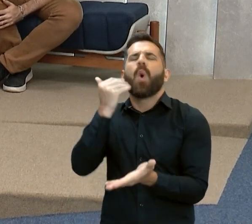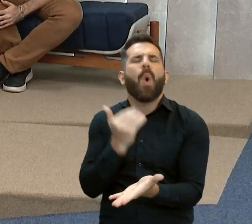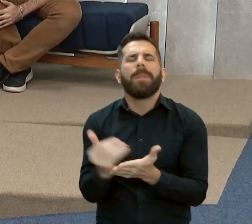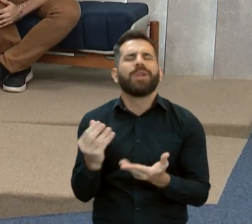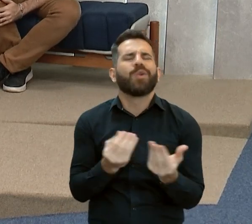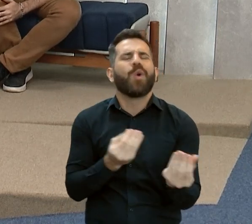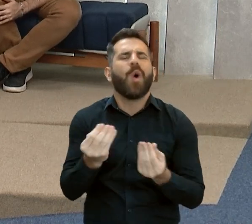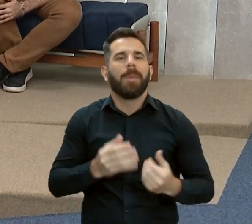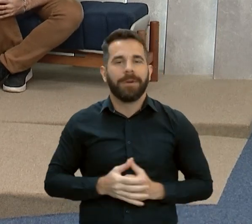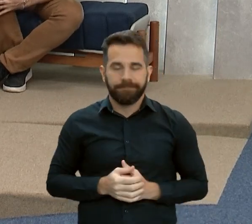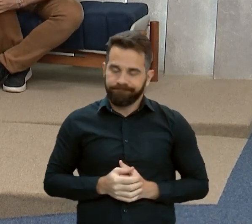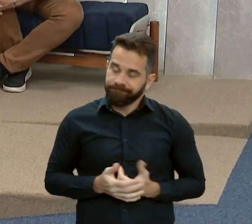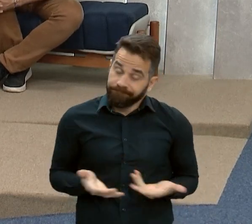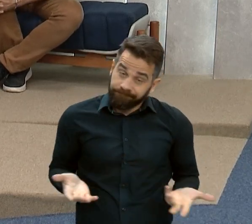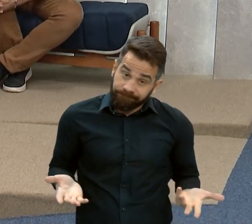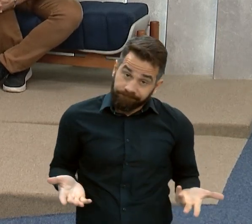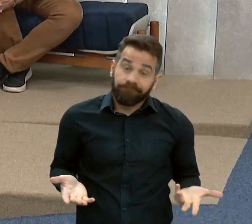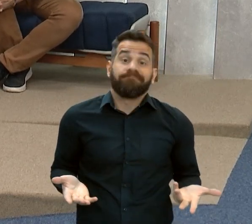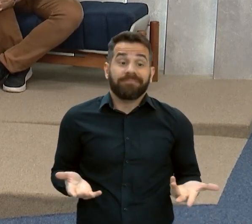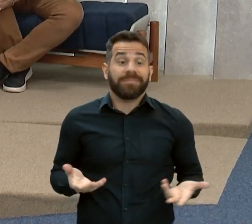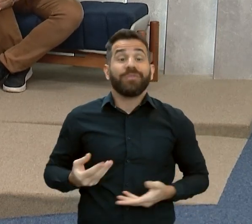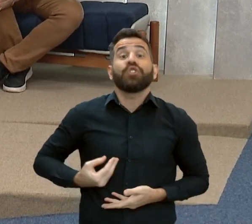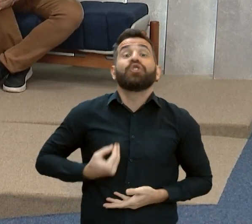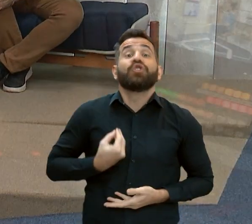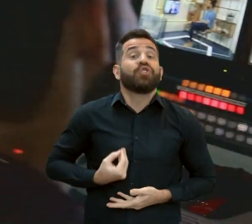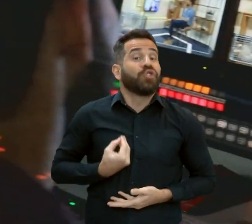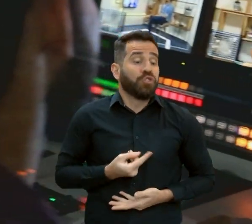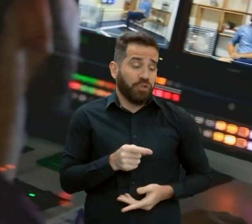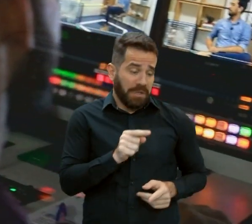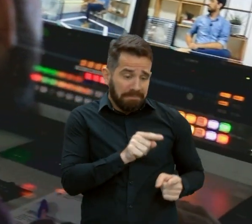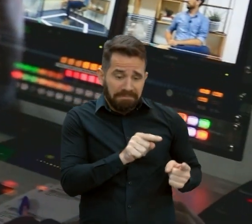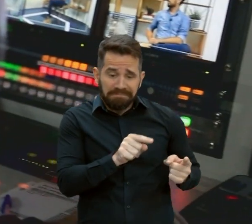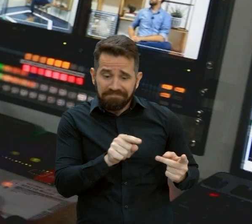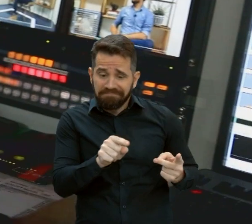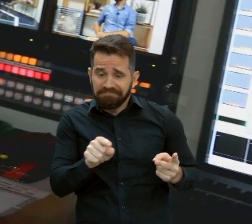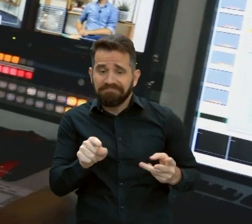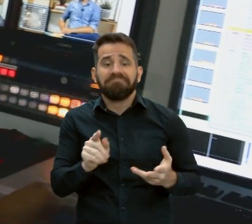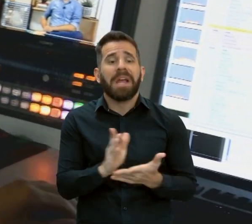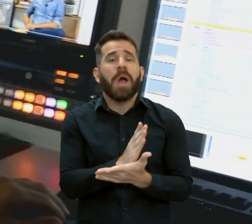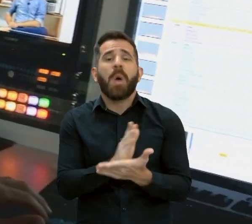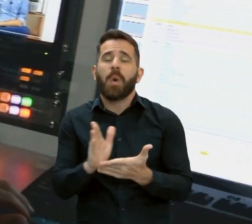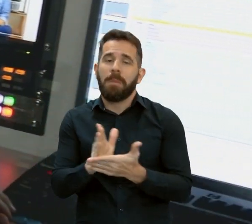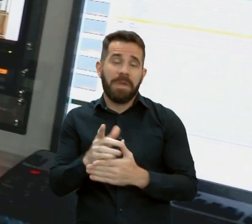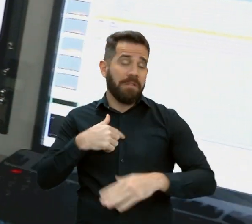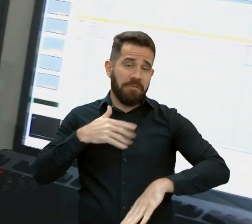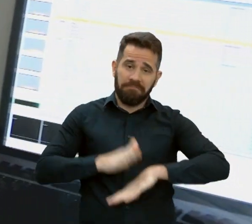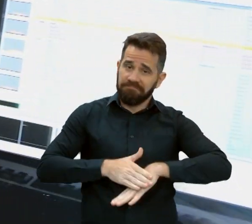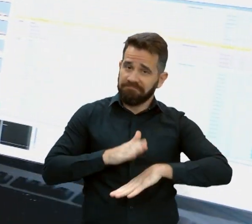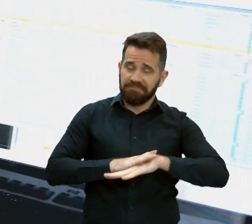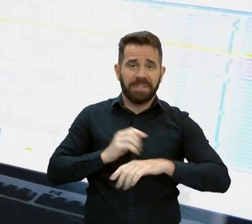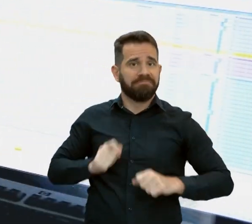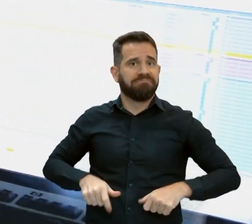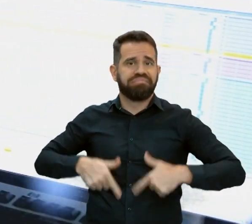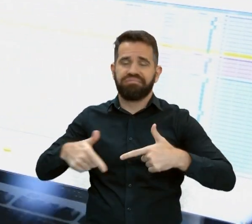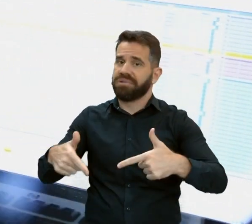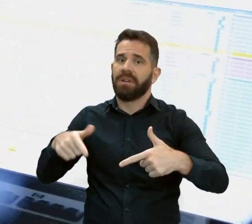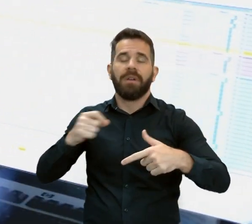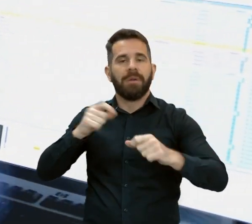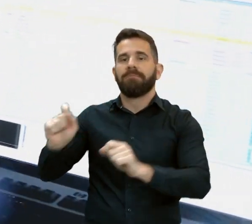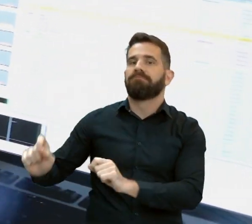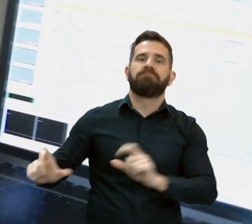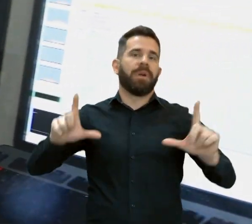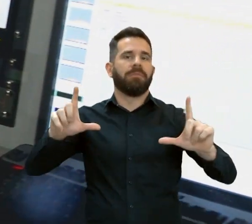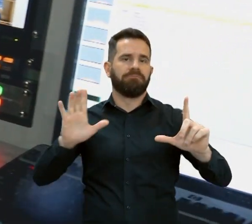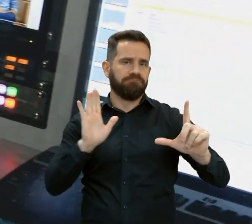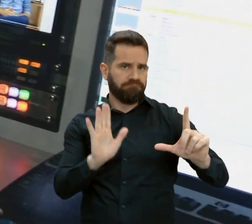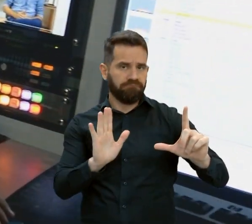Exatamente, era com o que tinha e assim colocamos no ar. Foi a única forma de ocupar o canal. Aí depois a gente